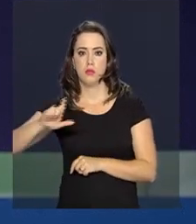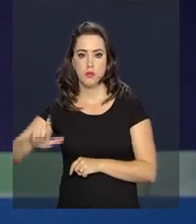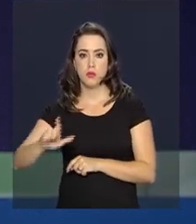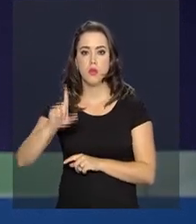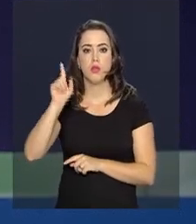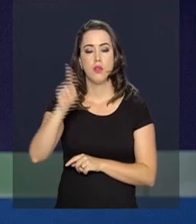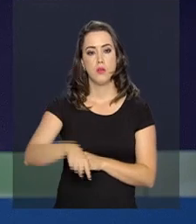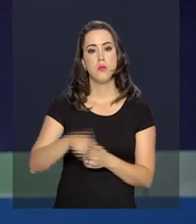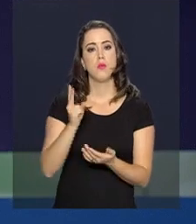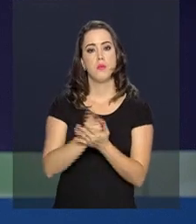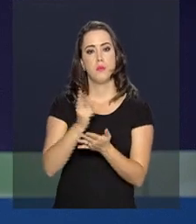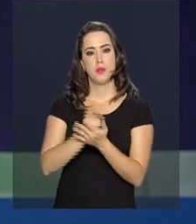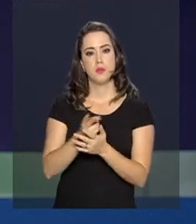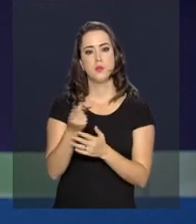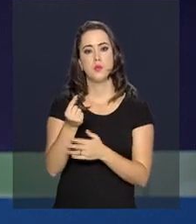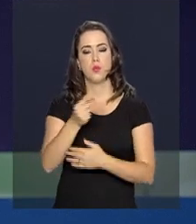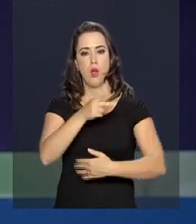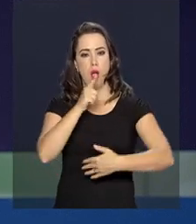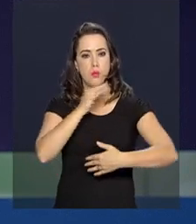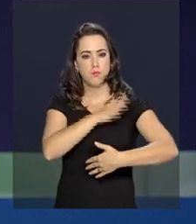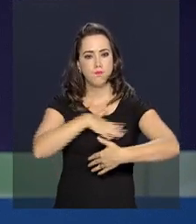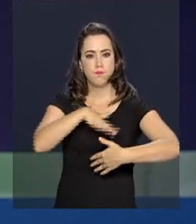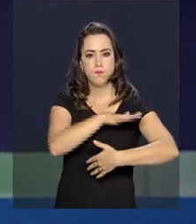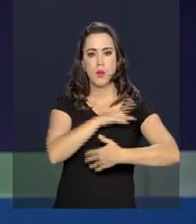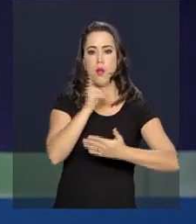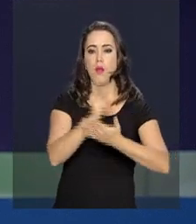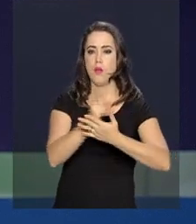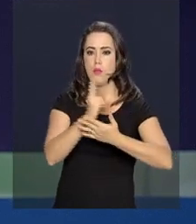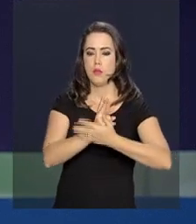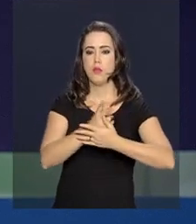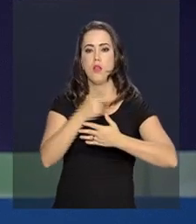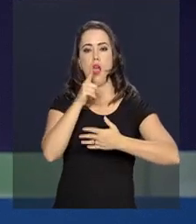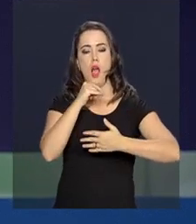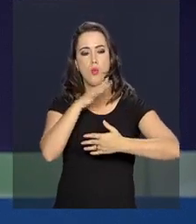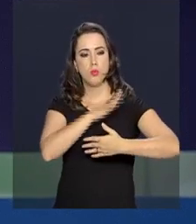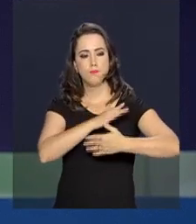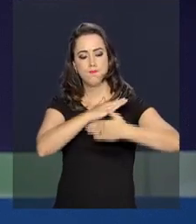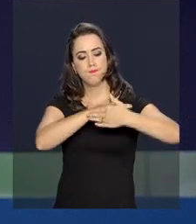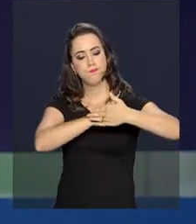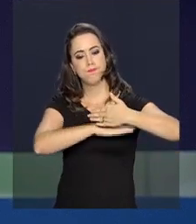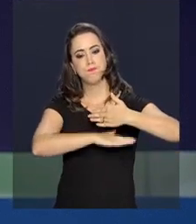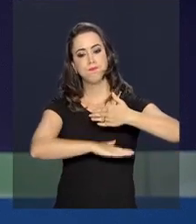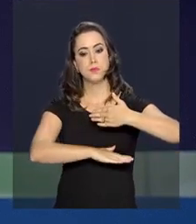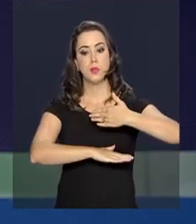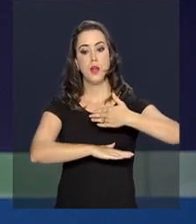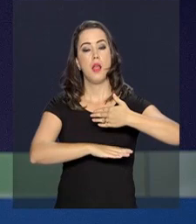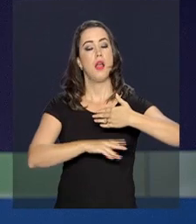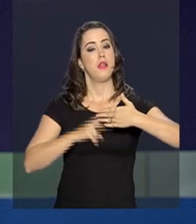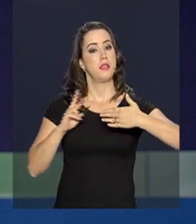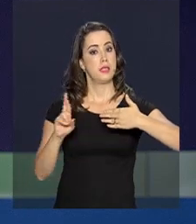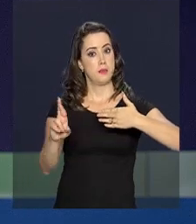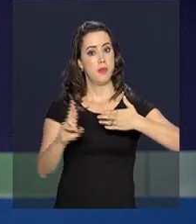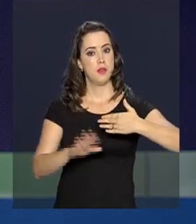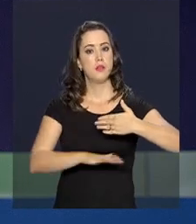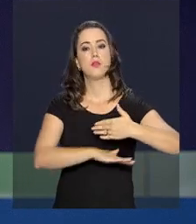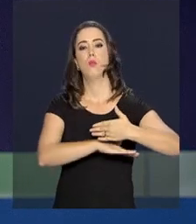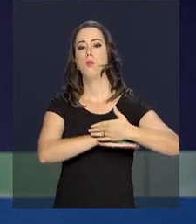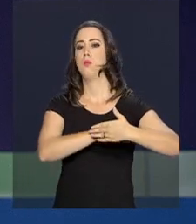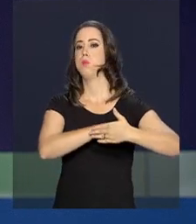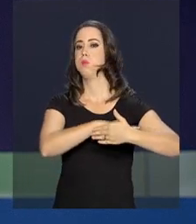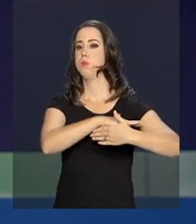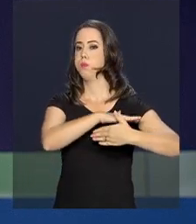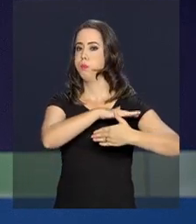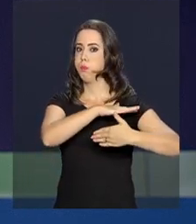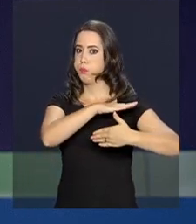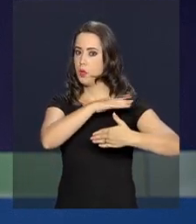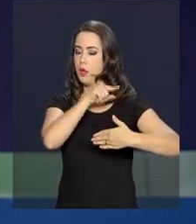a ANEEL, apesar de os reservatórios ainda apresentarem níveis reduzidos, a expectativa é de elevação no nível